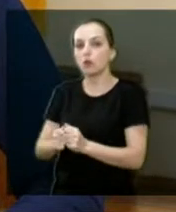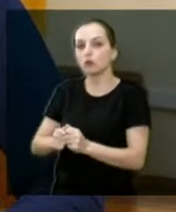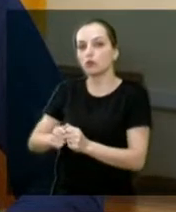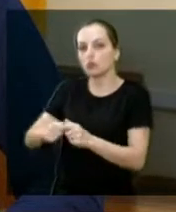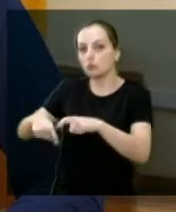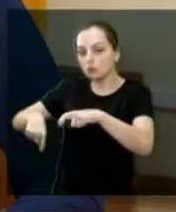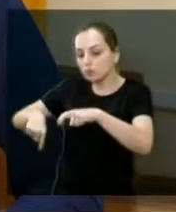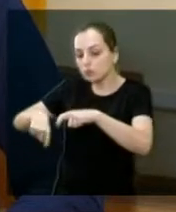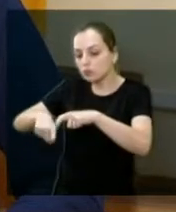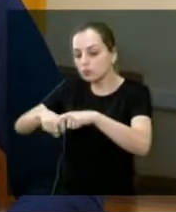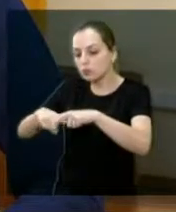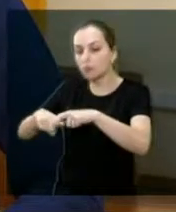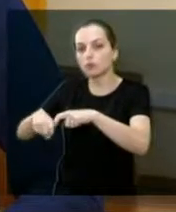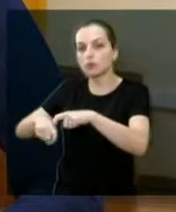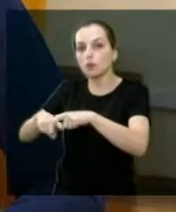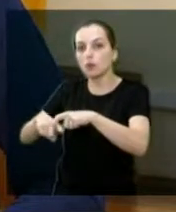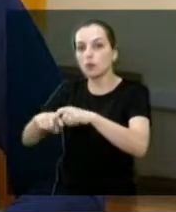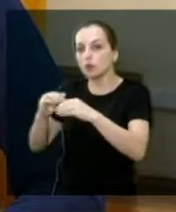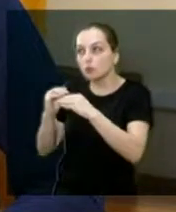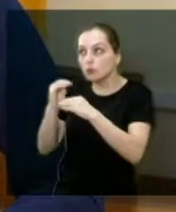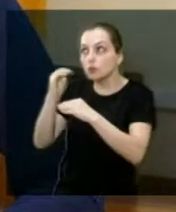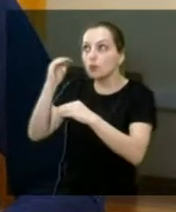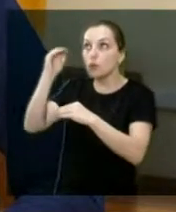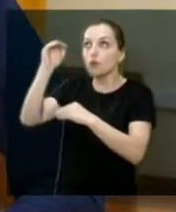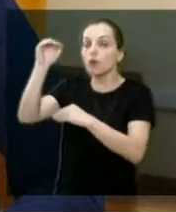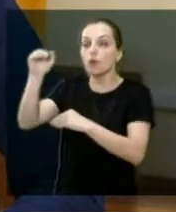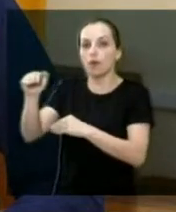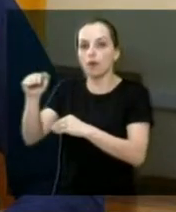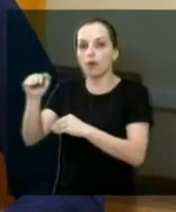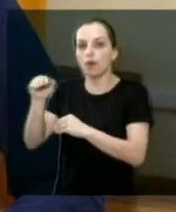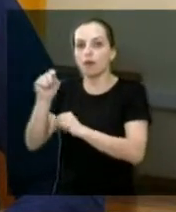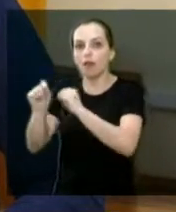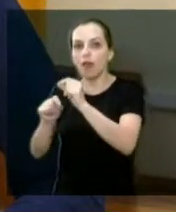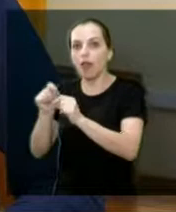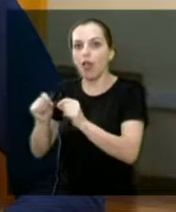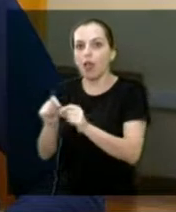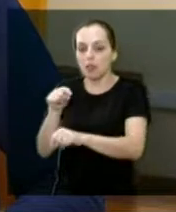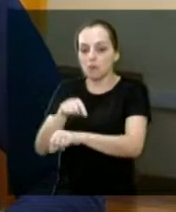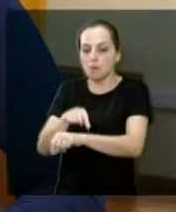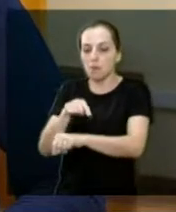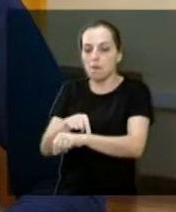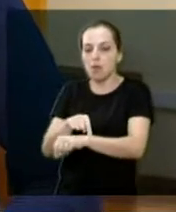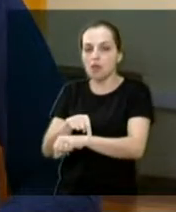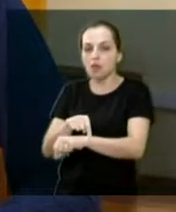por cima do prédio. Ia lá para fora, chegou numa hora, e falou, olha,